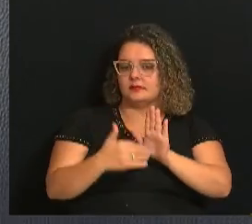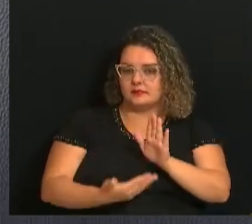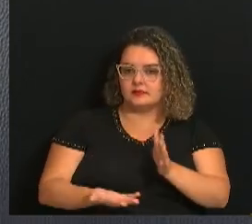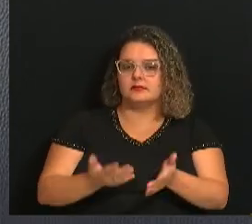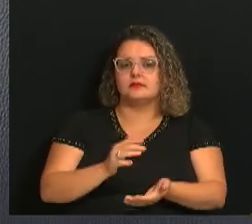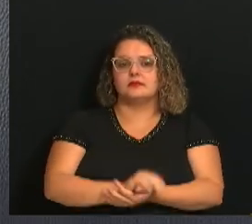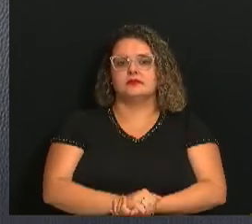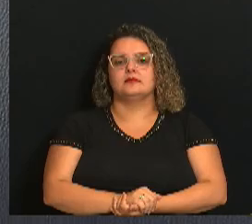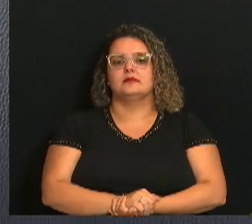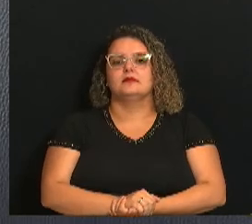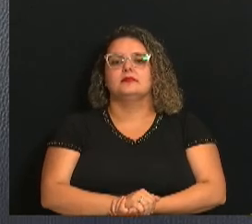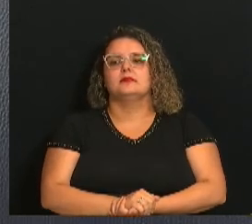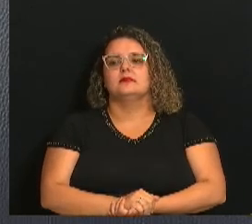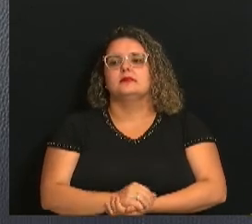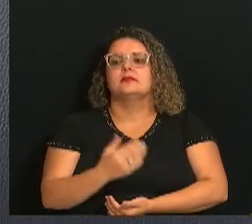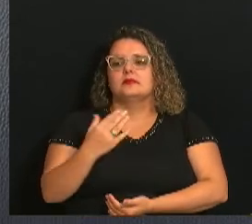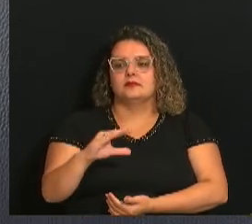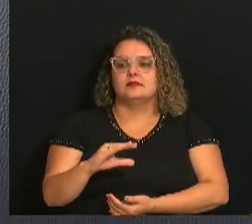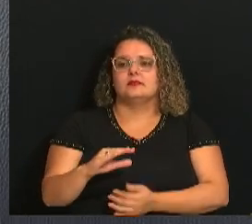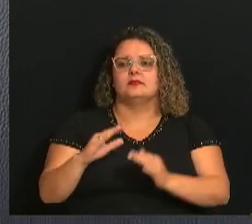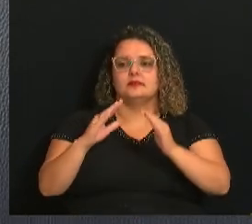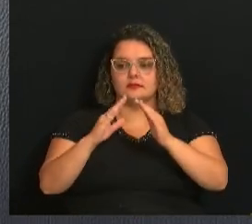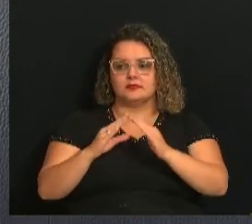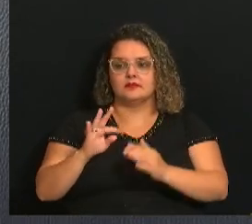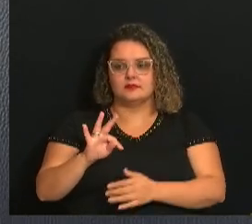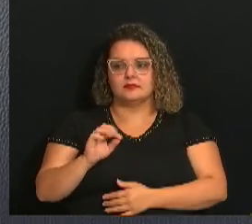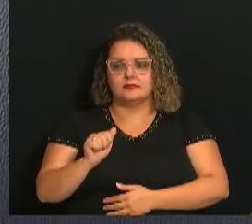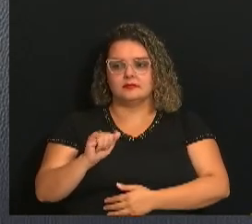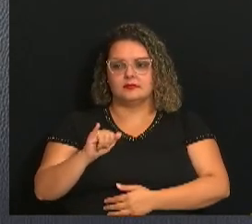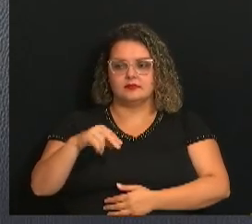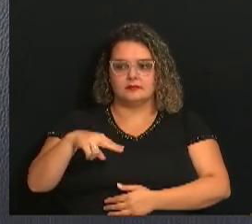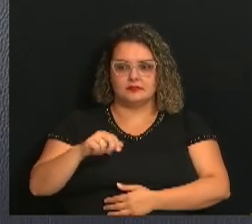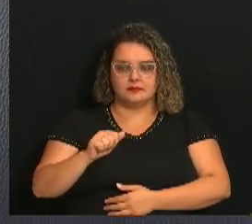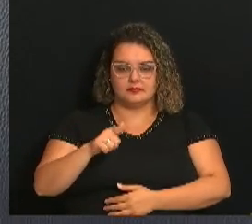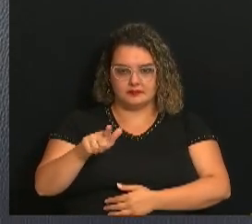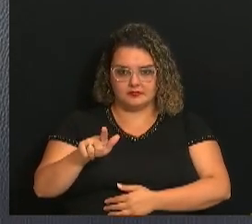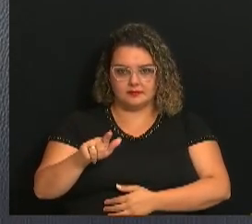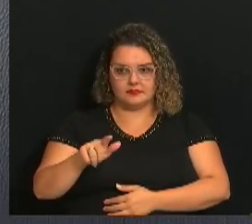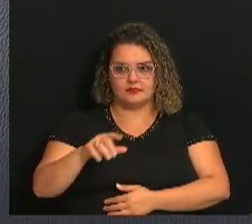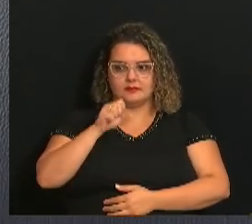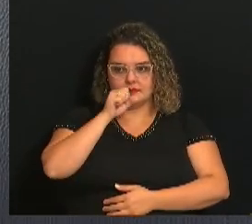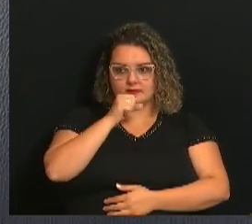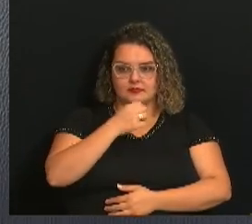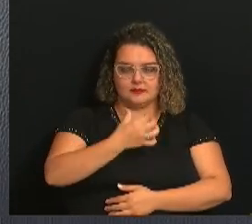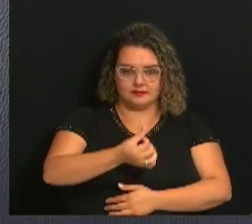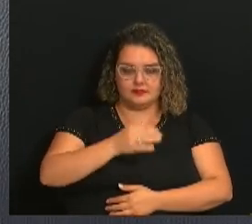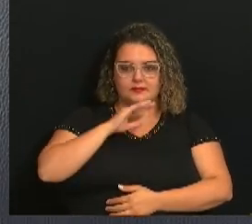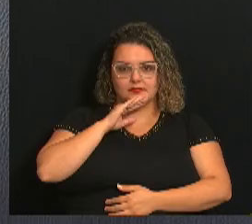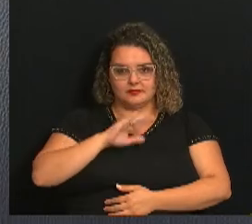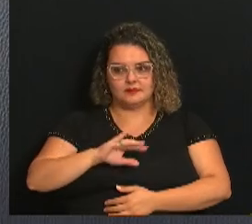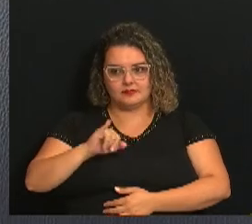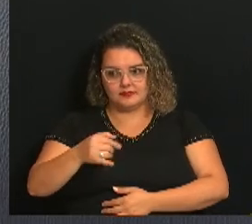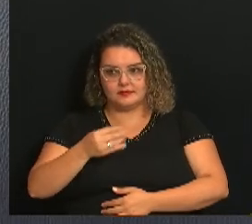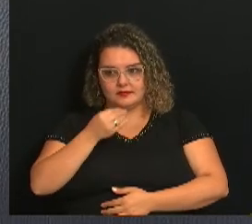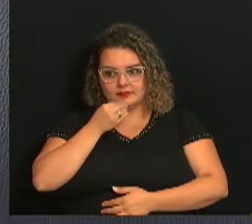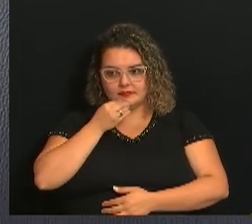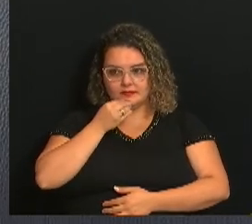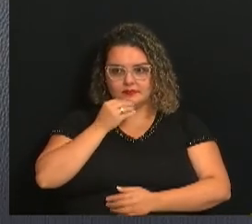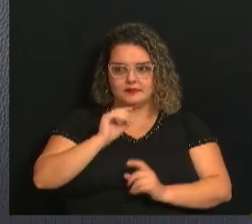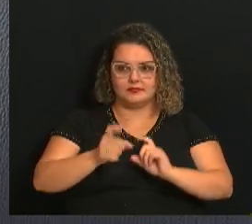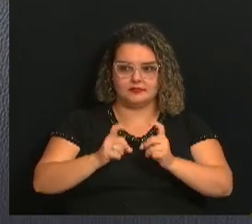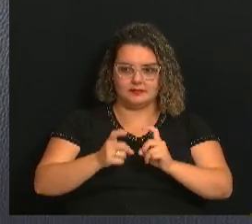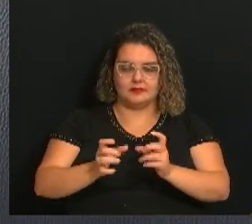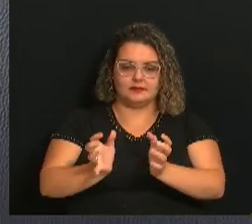fazendo esse lançamento lá na Casa de Cultura Tainã, no sábado, 18 horas. A gente está aproveitando o espaço aqui dessa reunião da